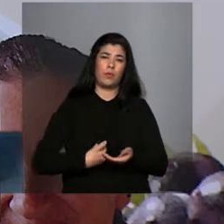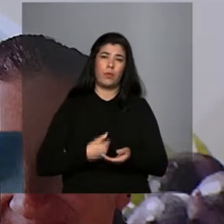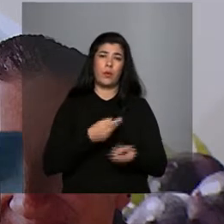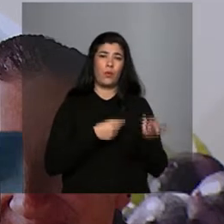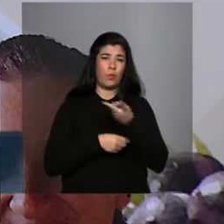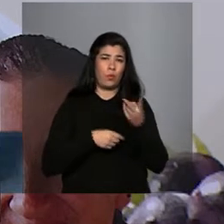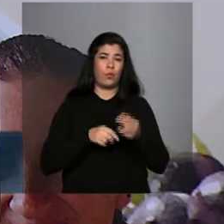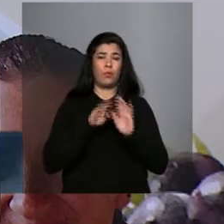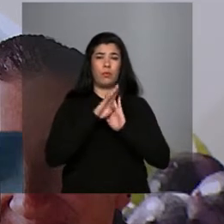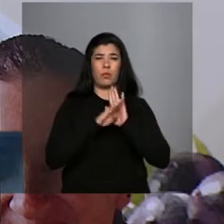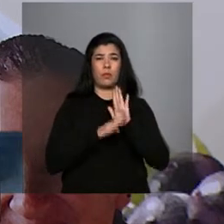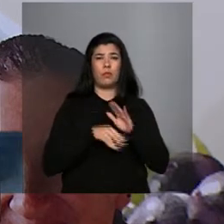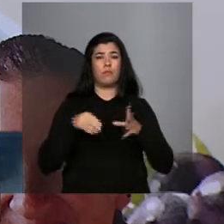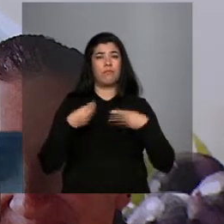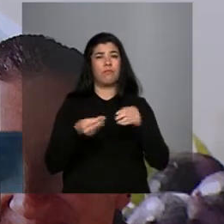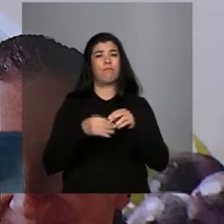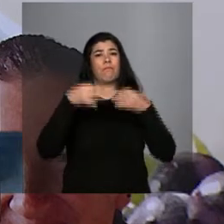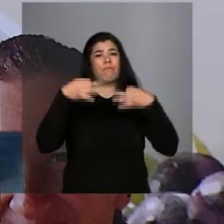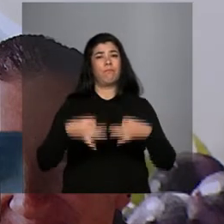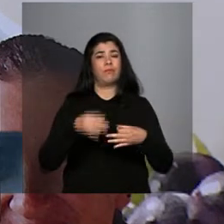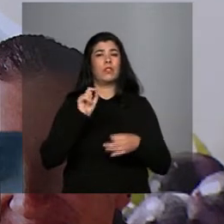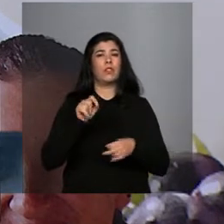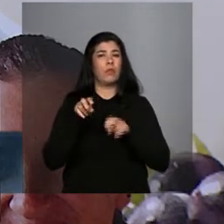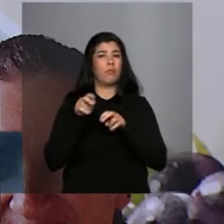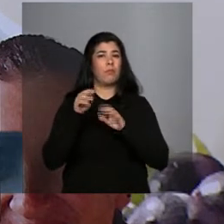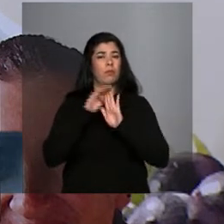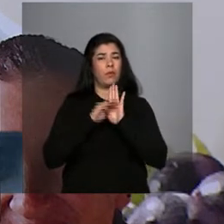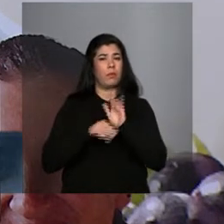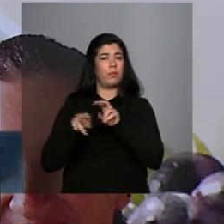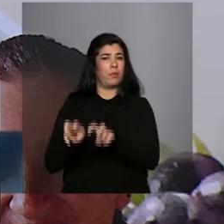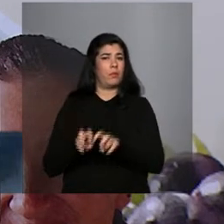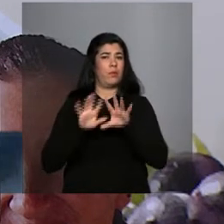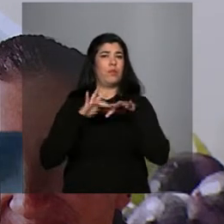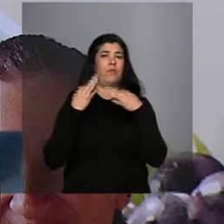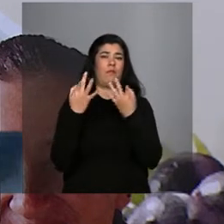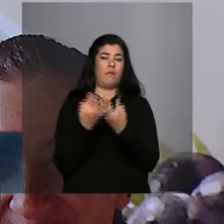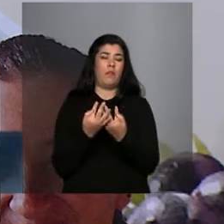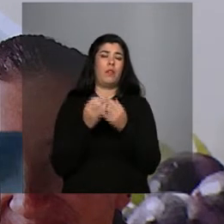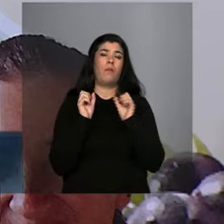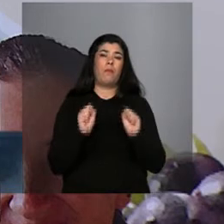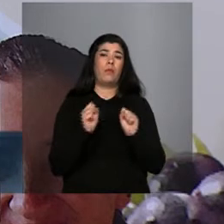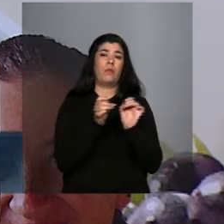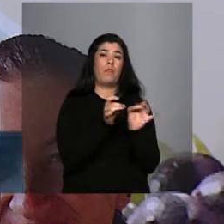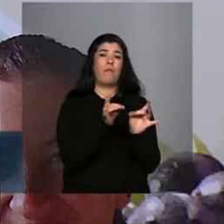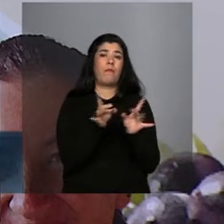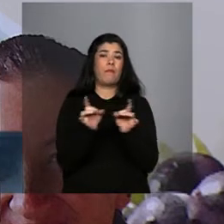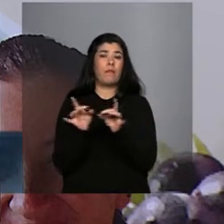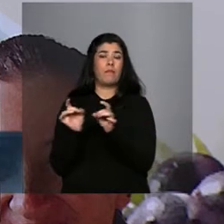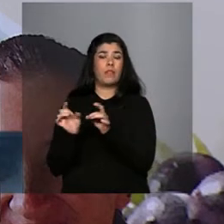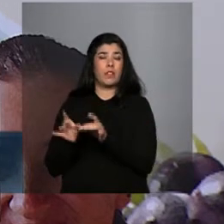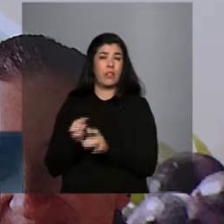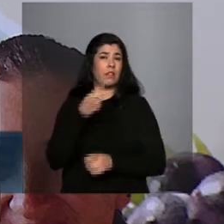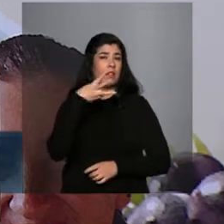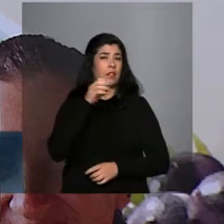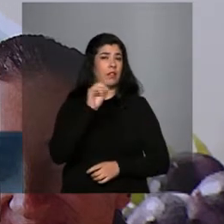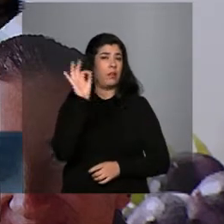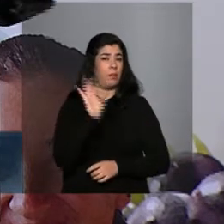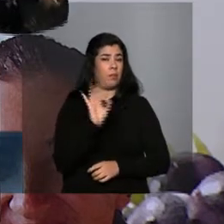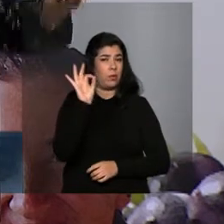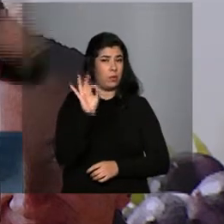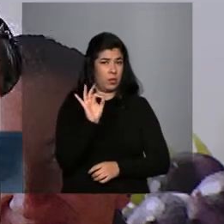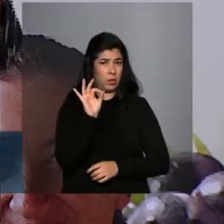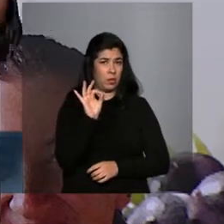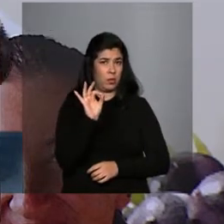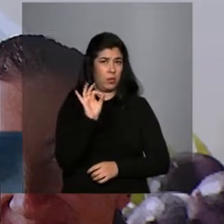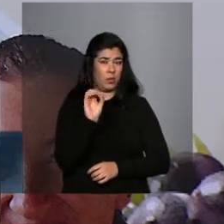agricultura familiar possa vender pelo menos para 30% da demanda, ou possa